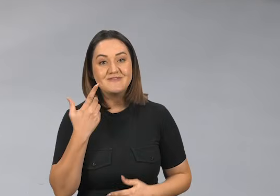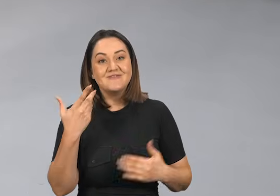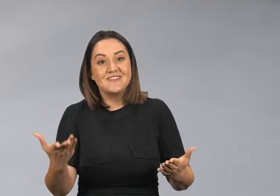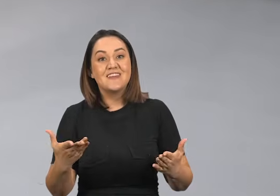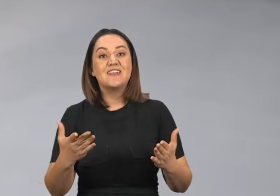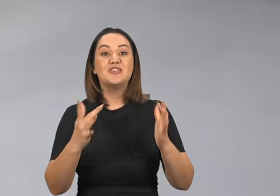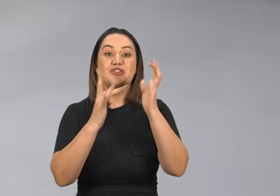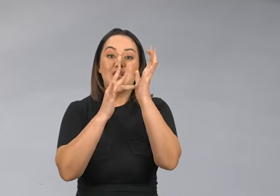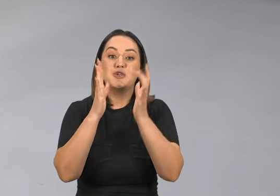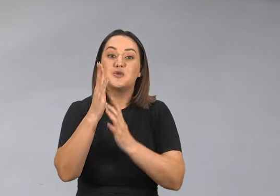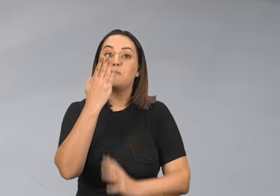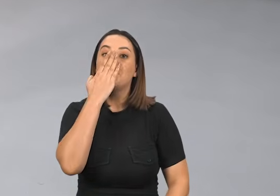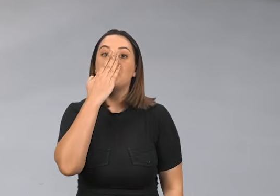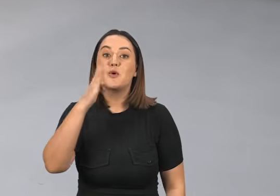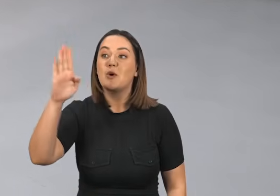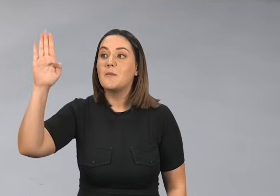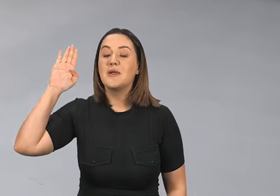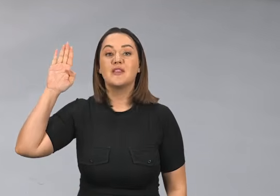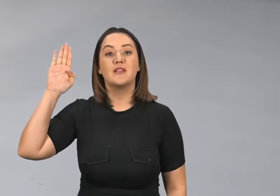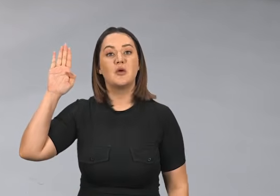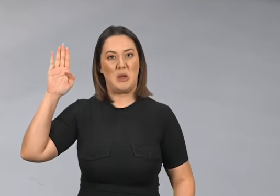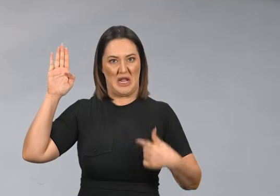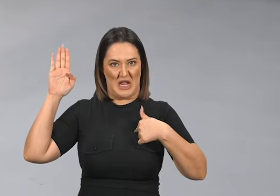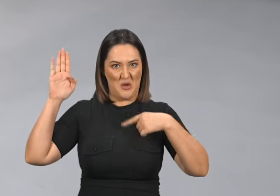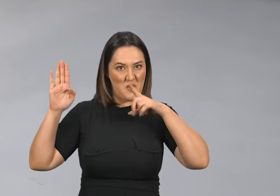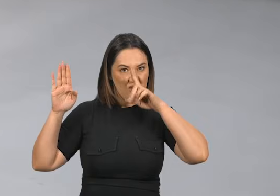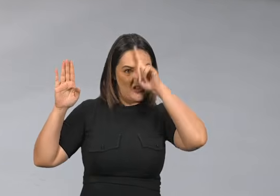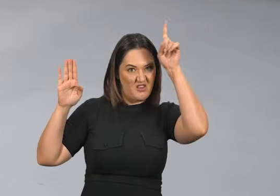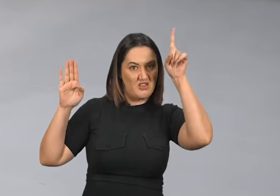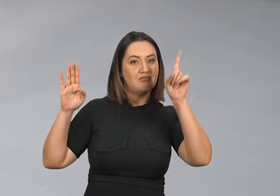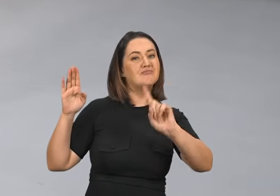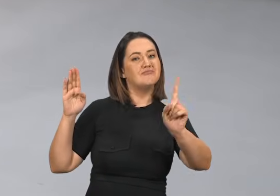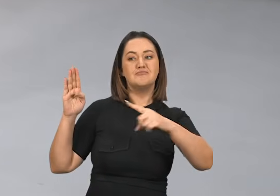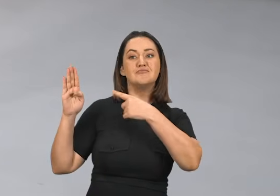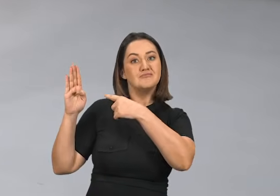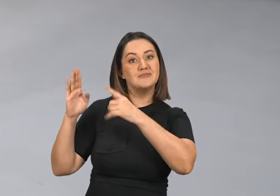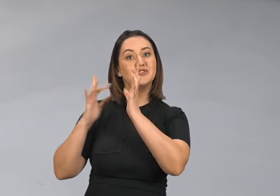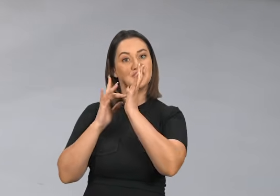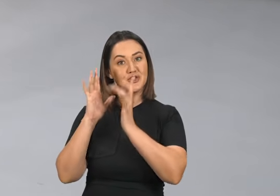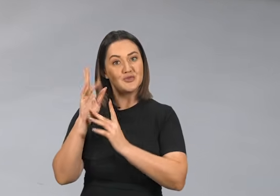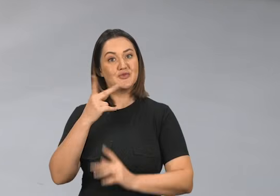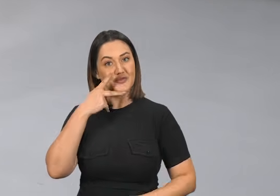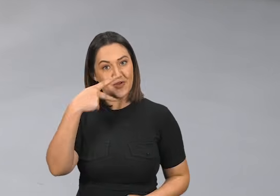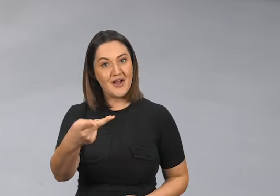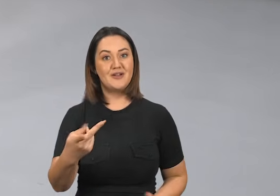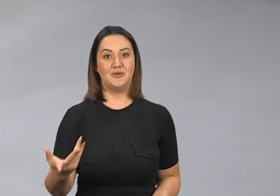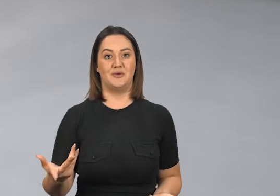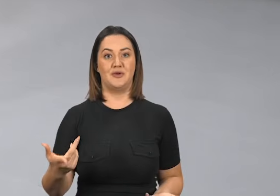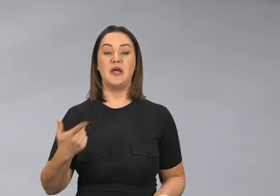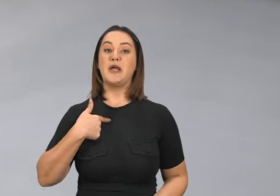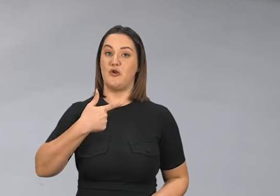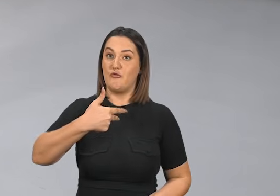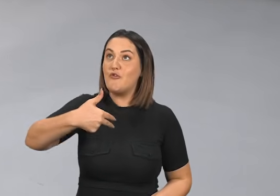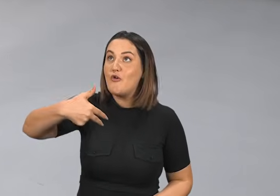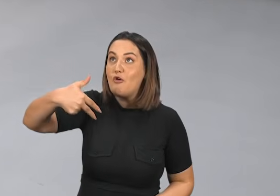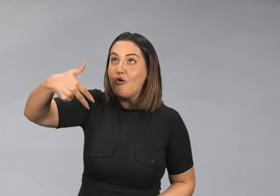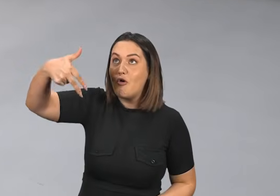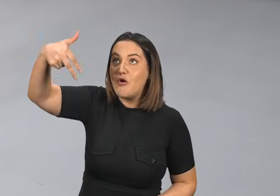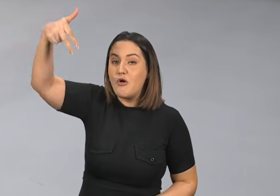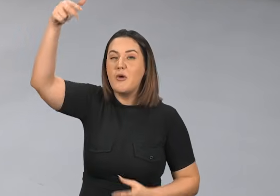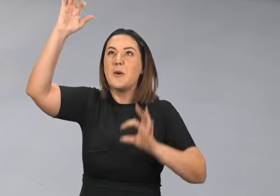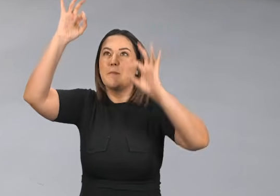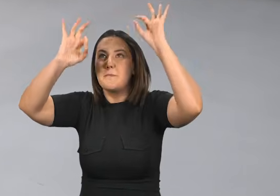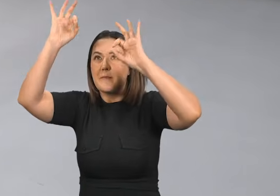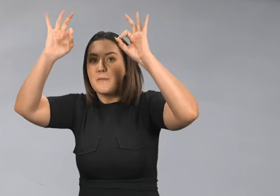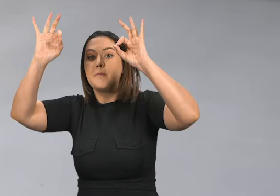quem prometeu voltar. Não é uma criação nossa, não é uma ideia humana. Foi Jesus mesmo quem disse: eu vou para o meu